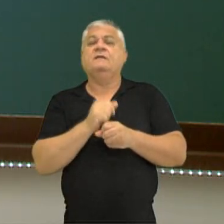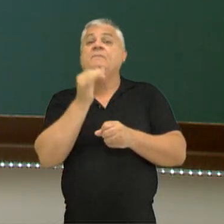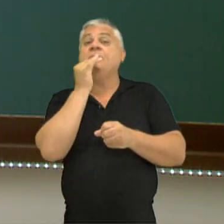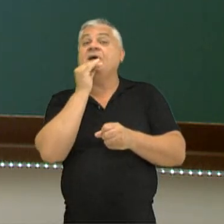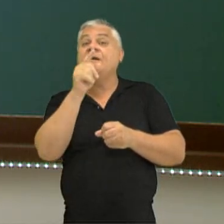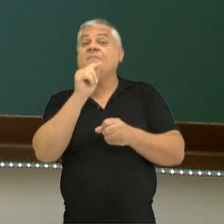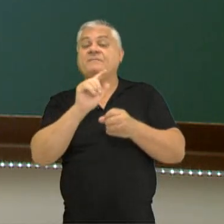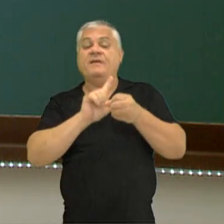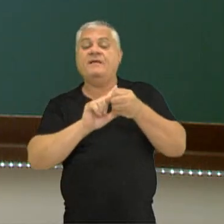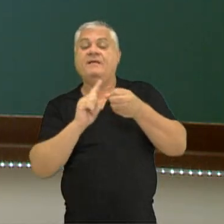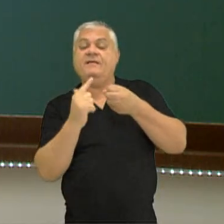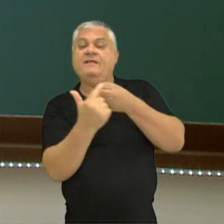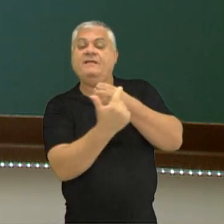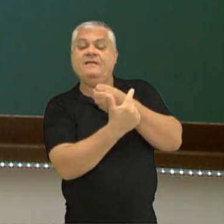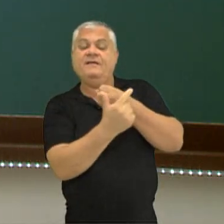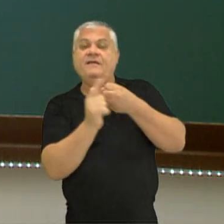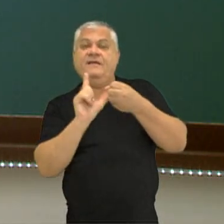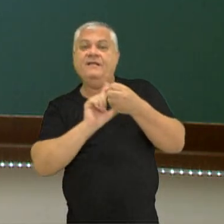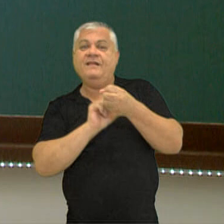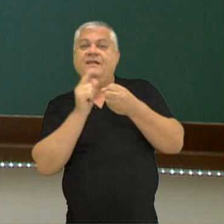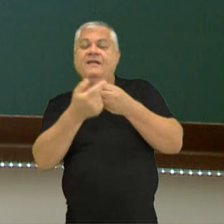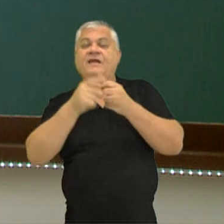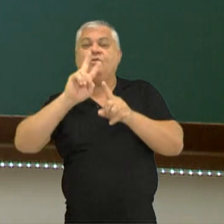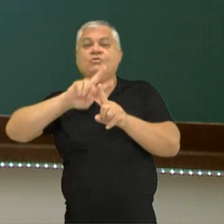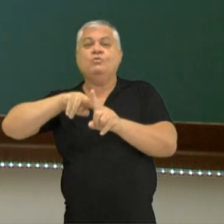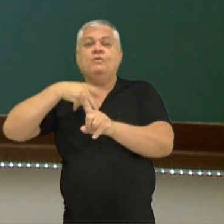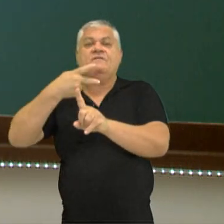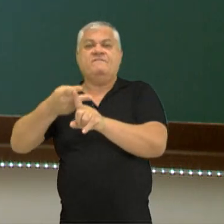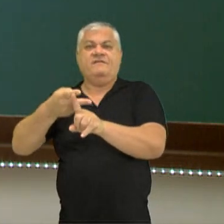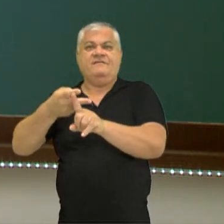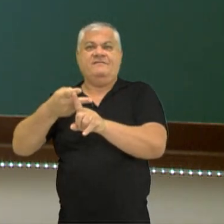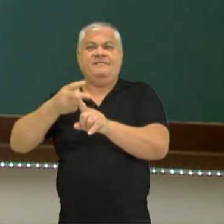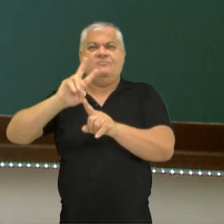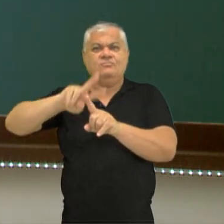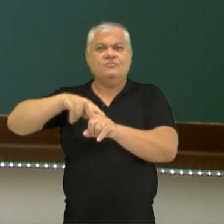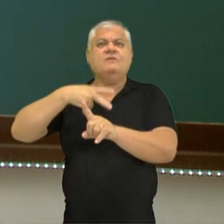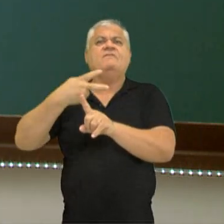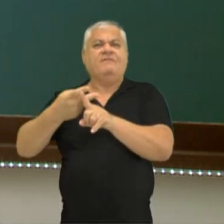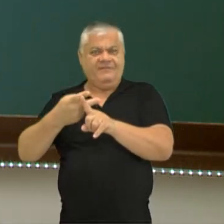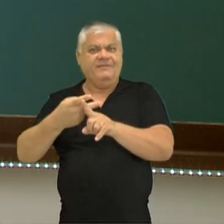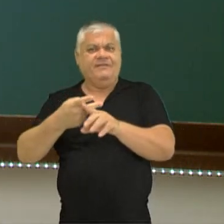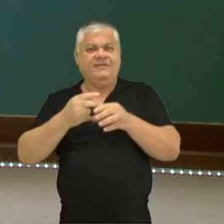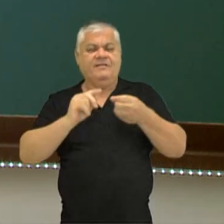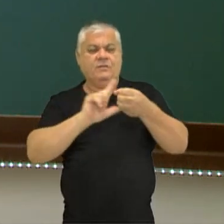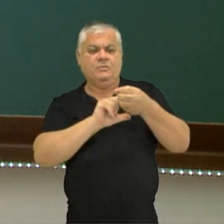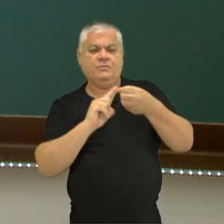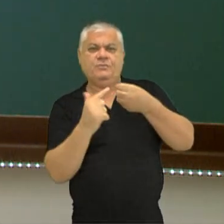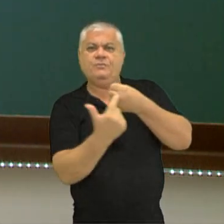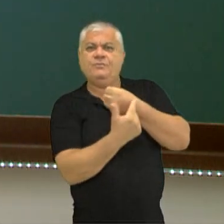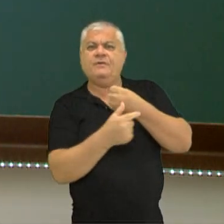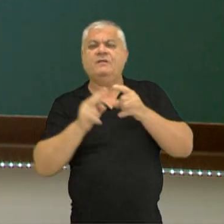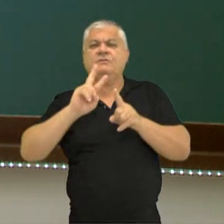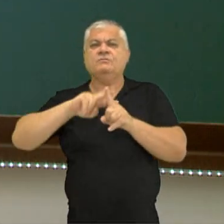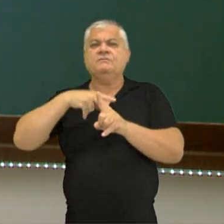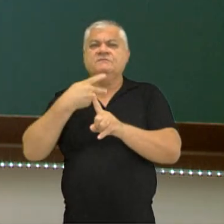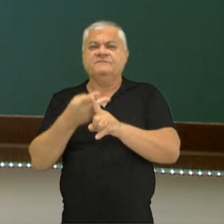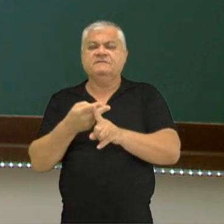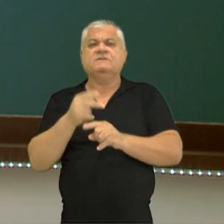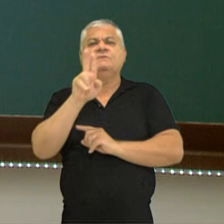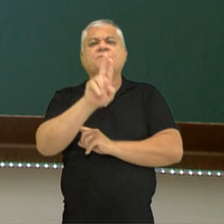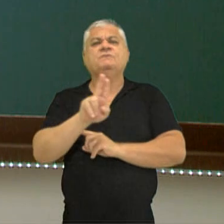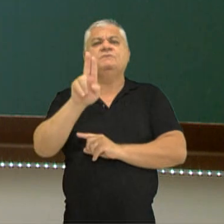área lateral é o dobro da área da base. Então, a área lateral, o dobro da área da base. Usar